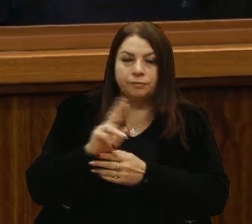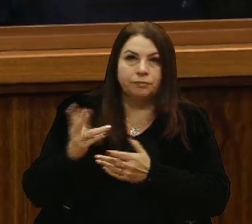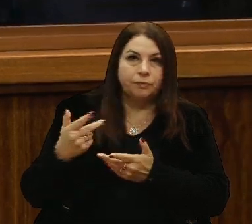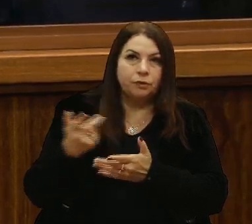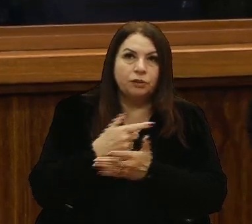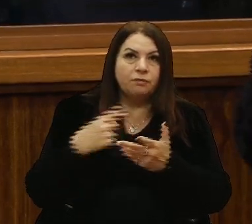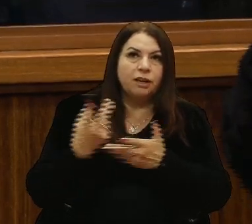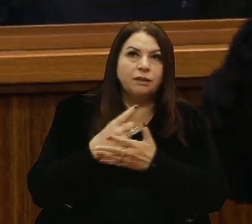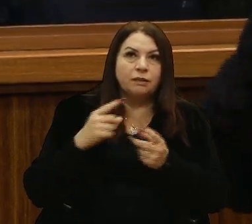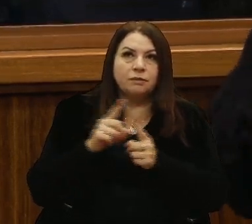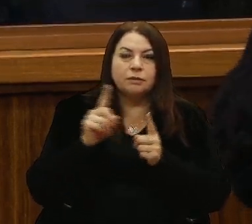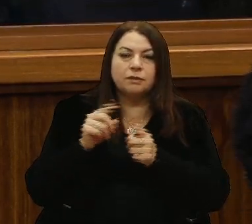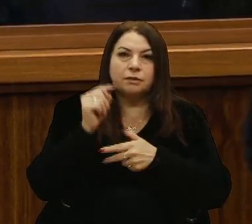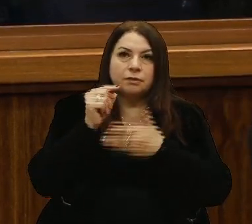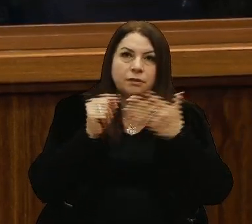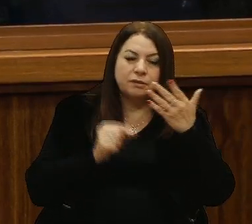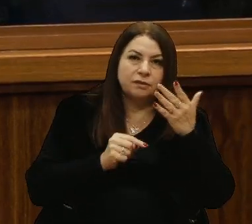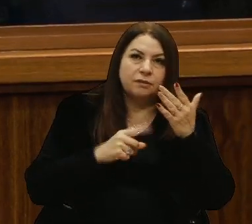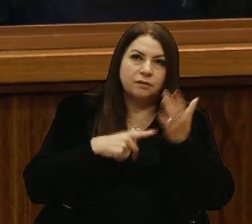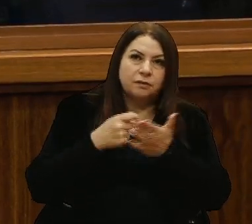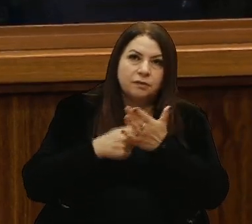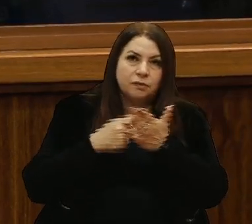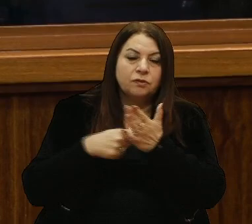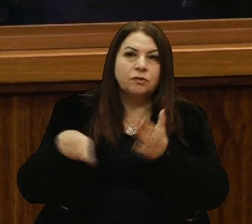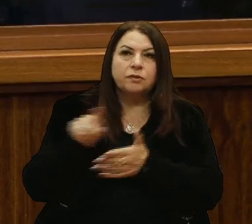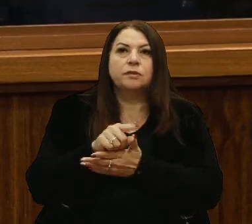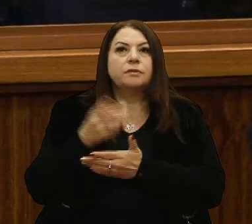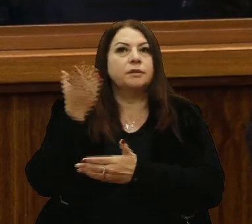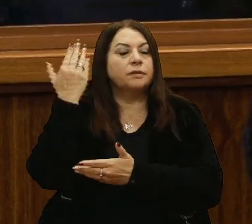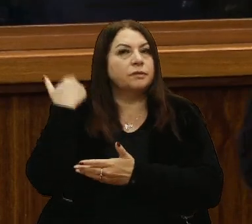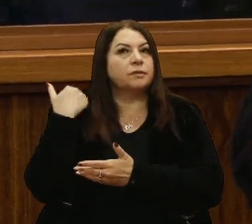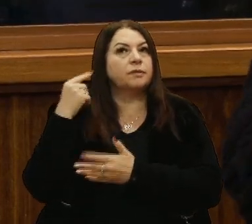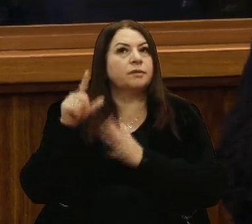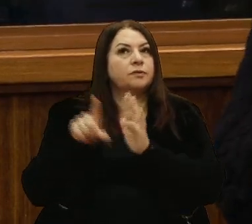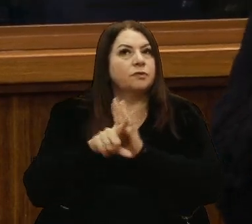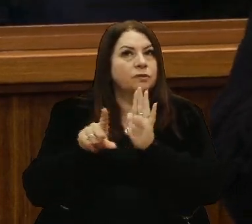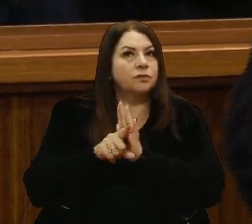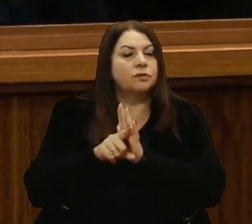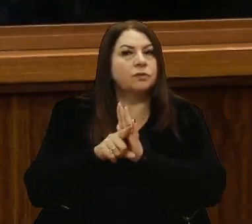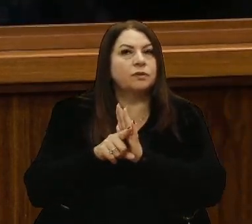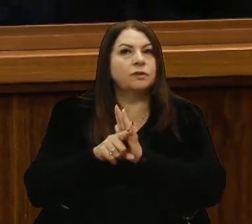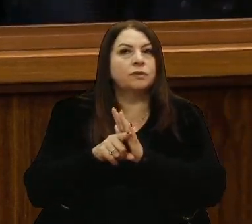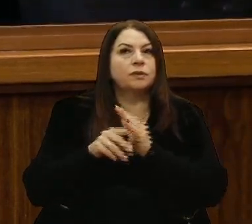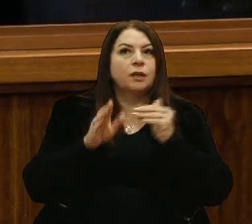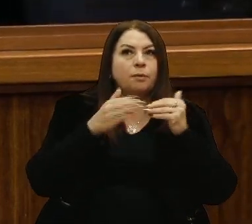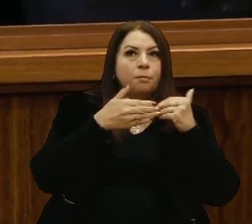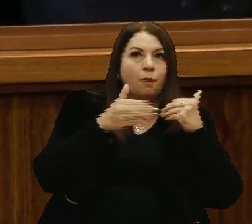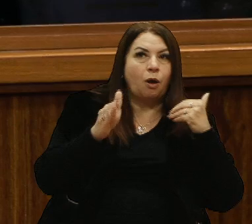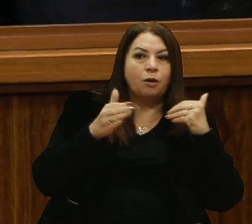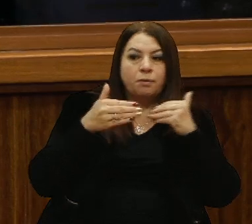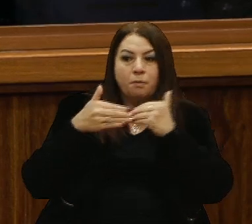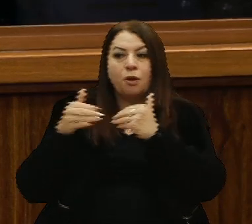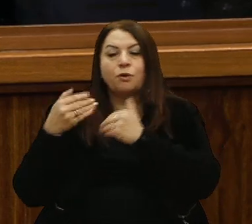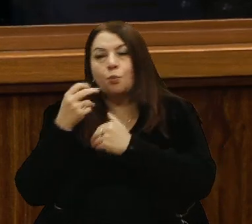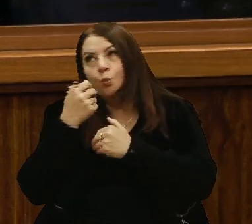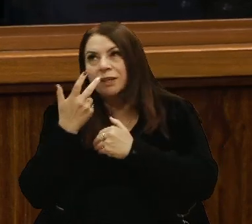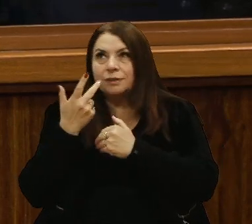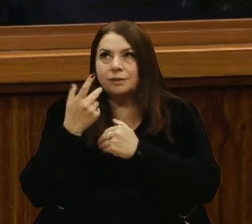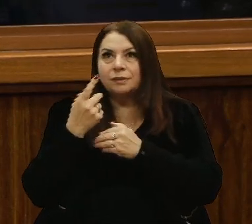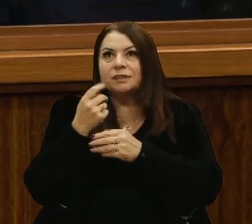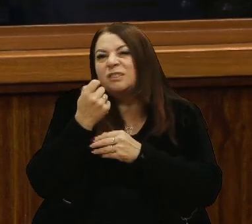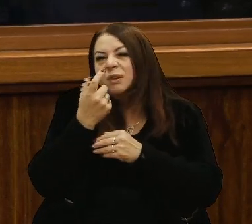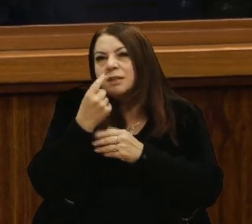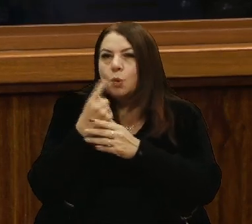ar-condicionado, uma série de coisas que exigia lá naquela lei. Era de porta em porta, quase como um